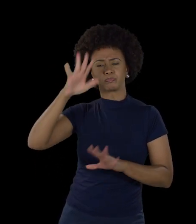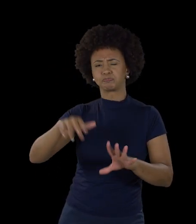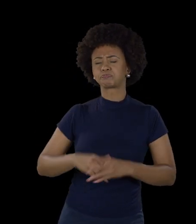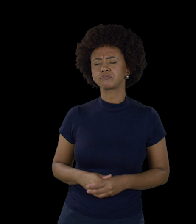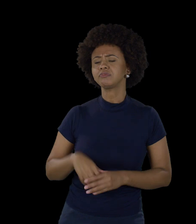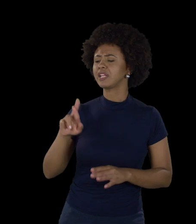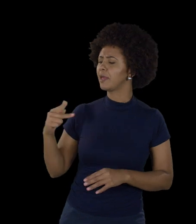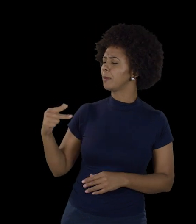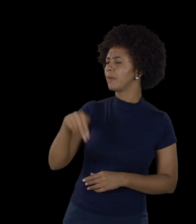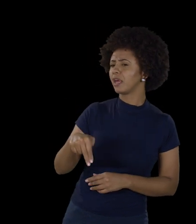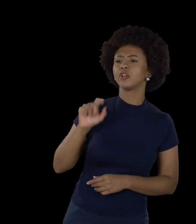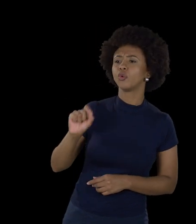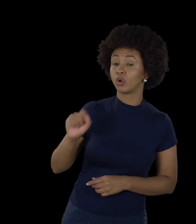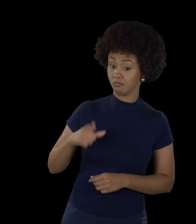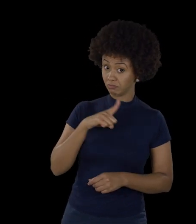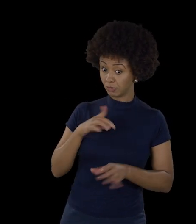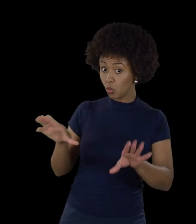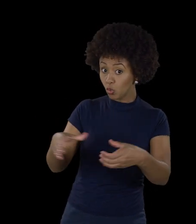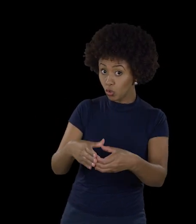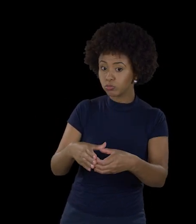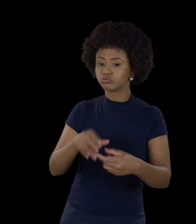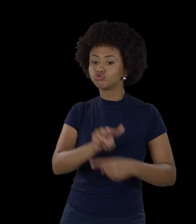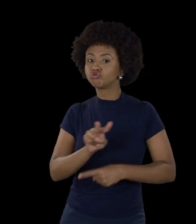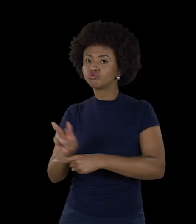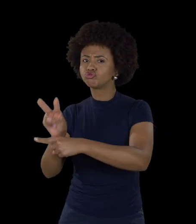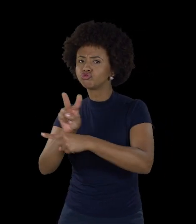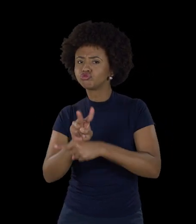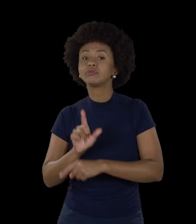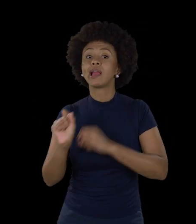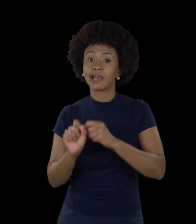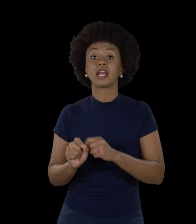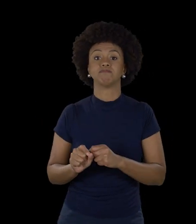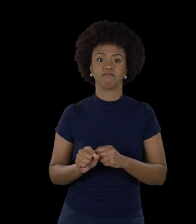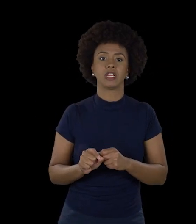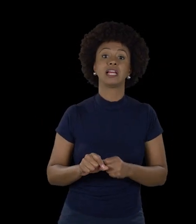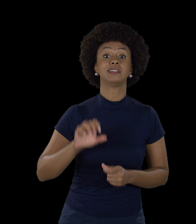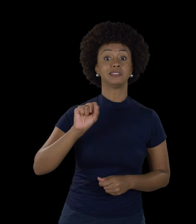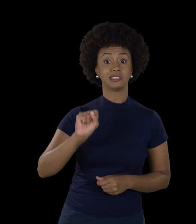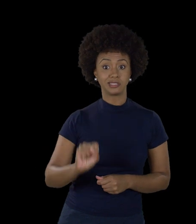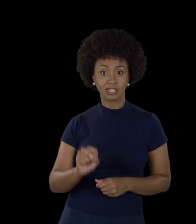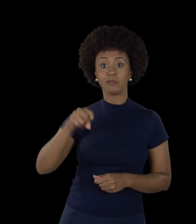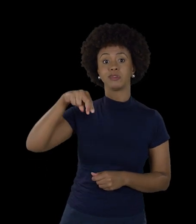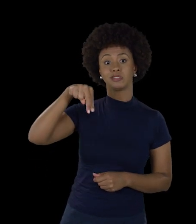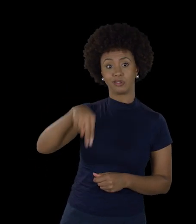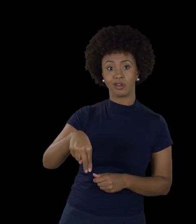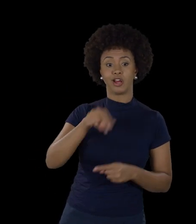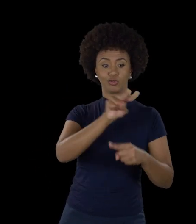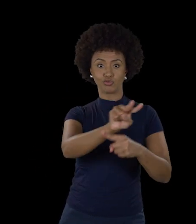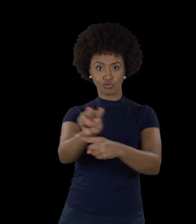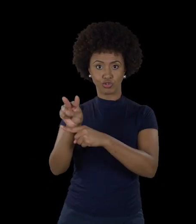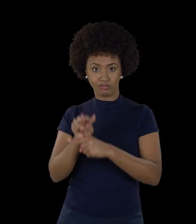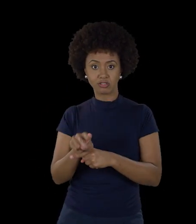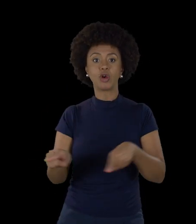pertencem a uma categoria de unidade de conservação criada pelo Sistema Nacional de Unidade de Conservação e, no caso do Espírito Santo, através do Sistema